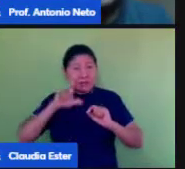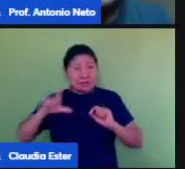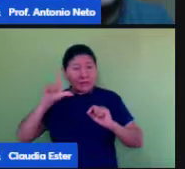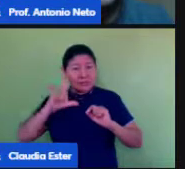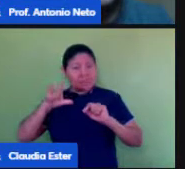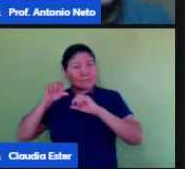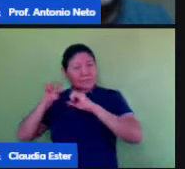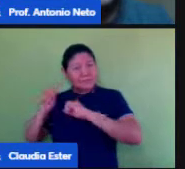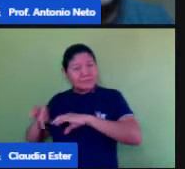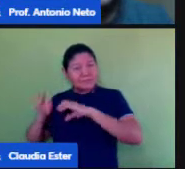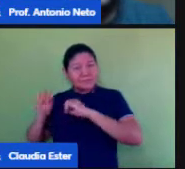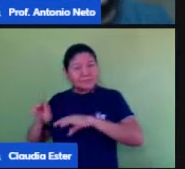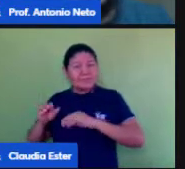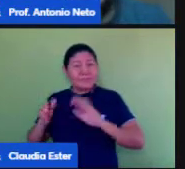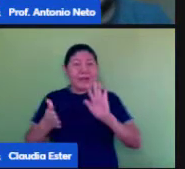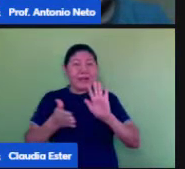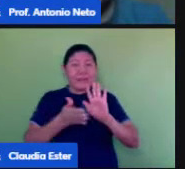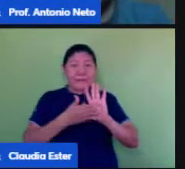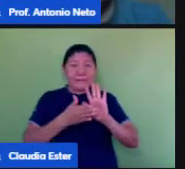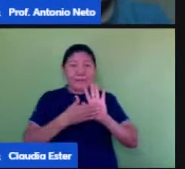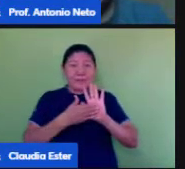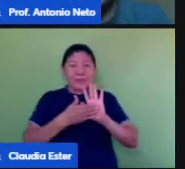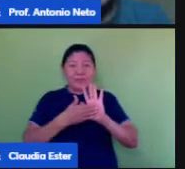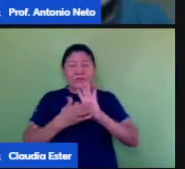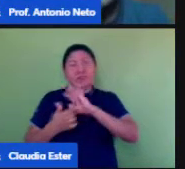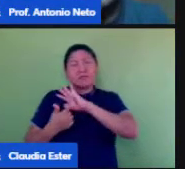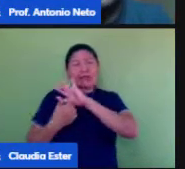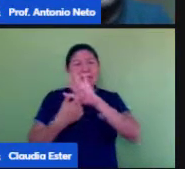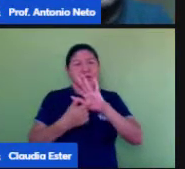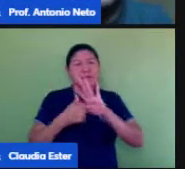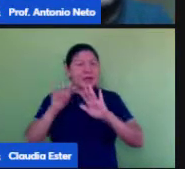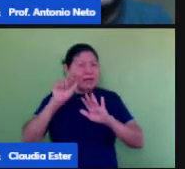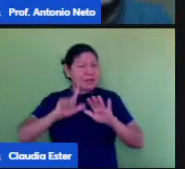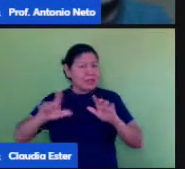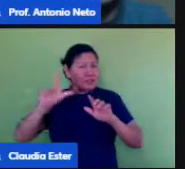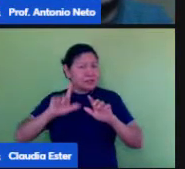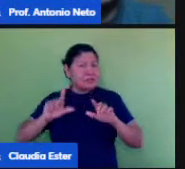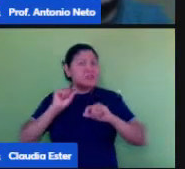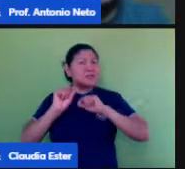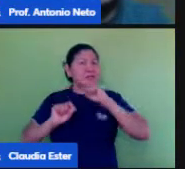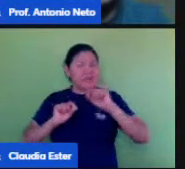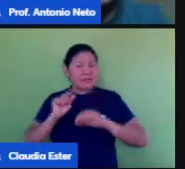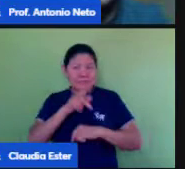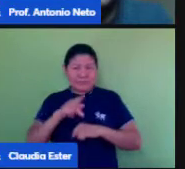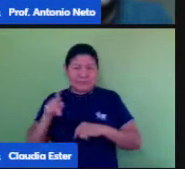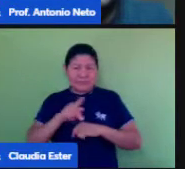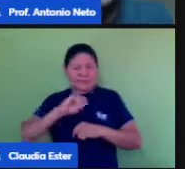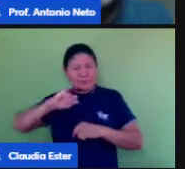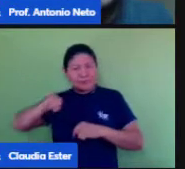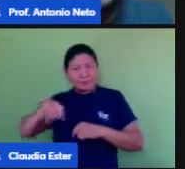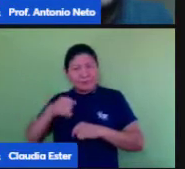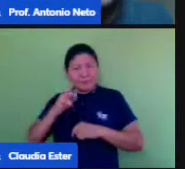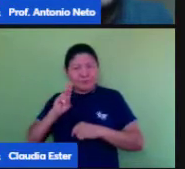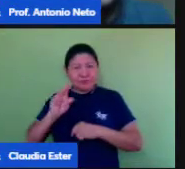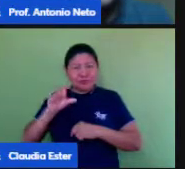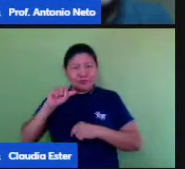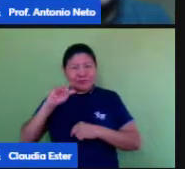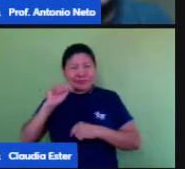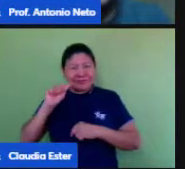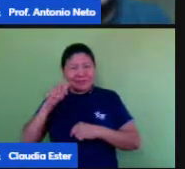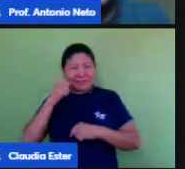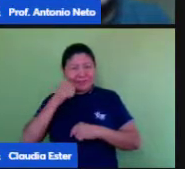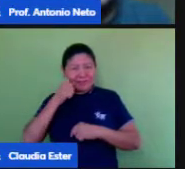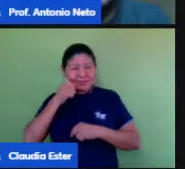apresentar essa proposta da literatura infantil na SDI é a professora Juliana. Nós vamos trabalhar com o